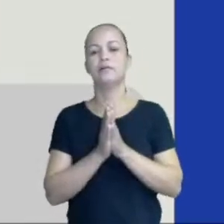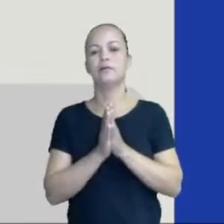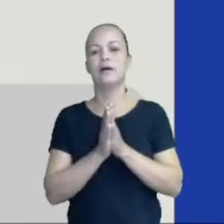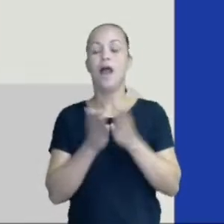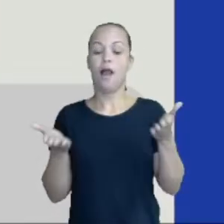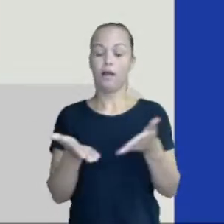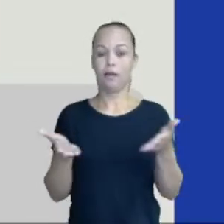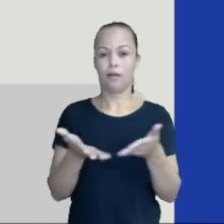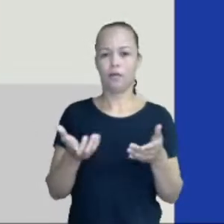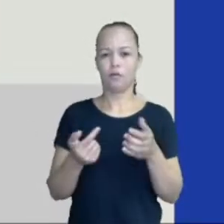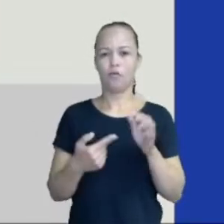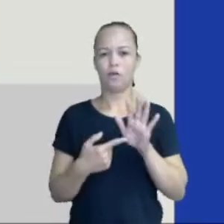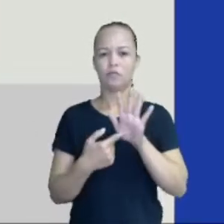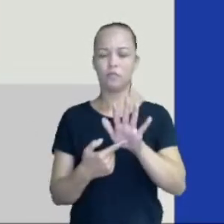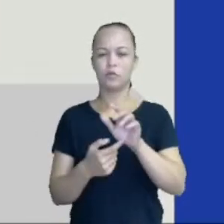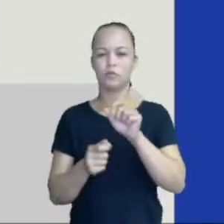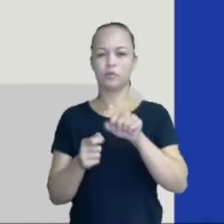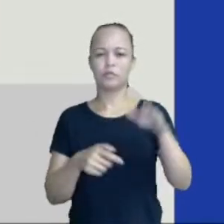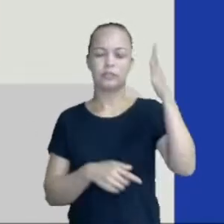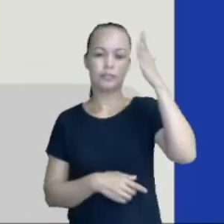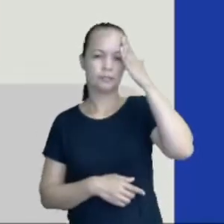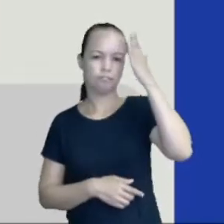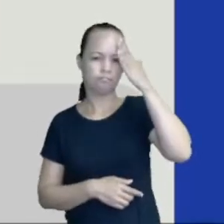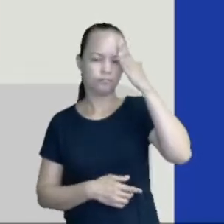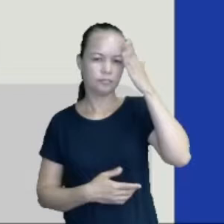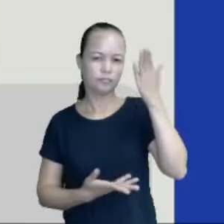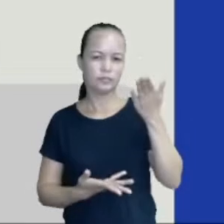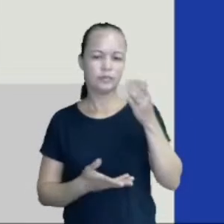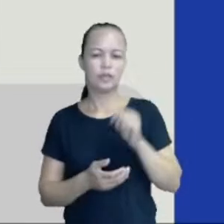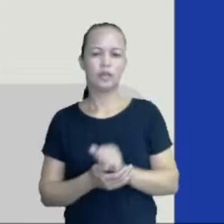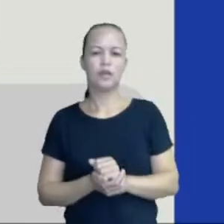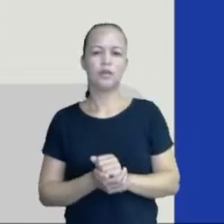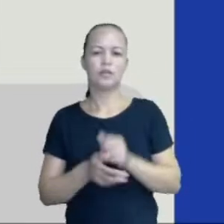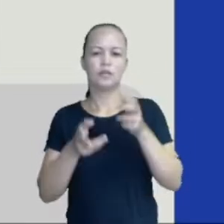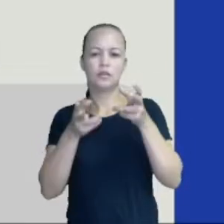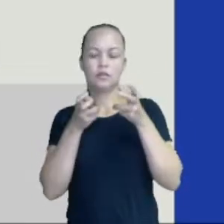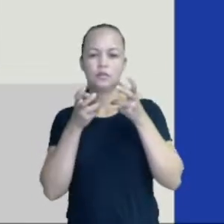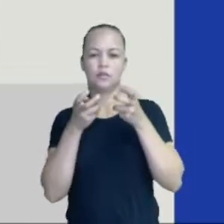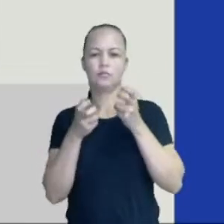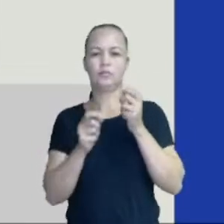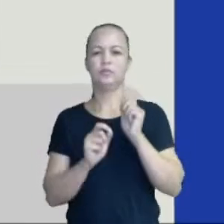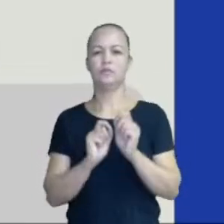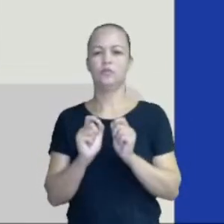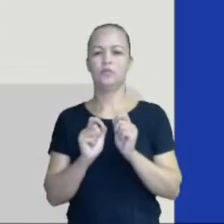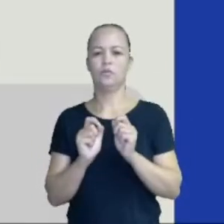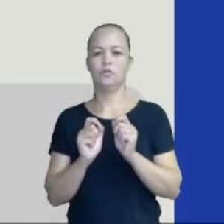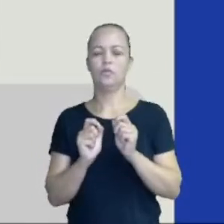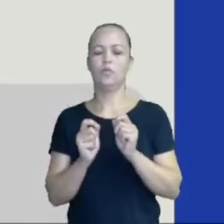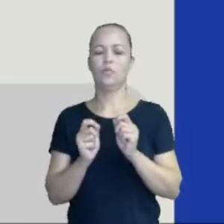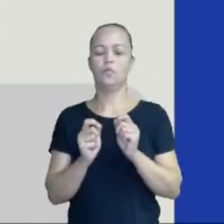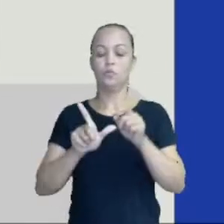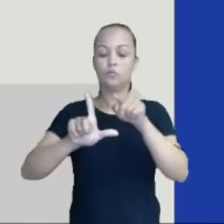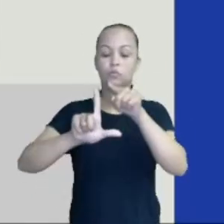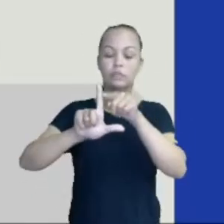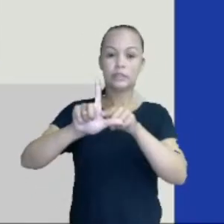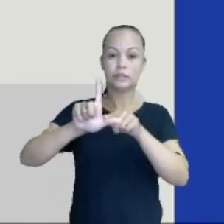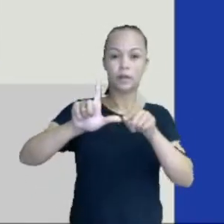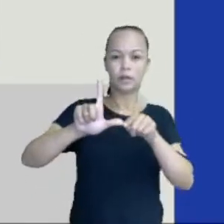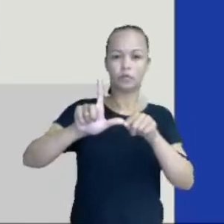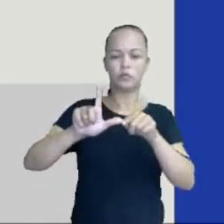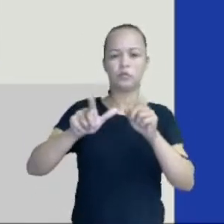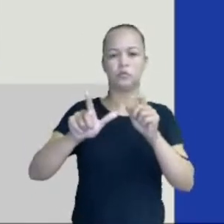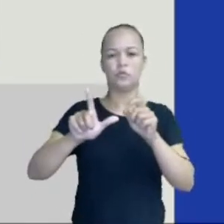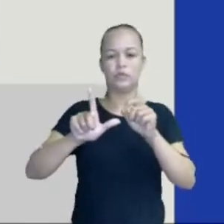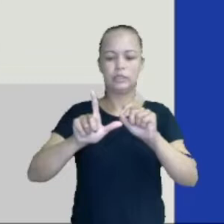gente agora vai compreender um pouquinho mais. Como a gente observou, os ângulos possuem tamanhos e formas